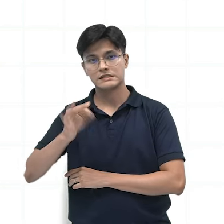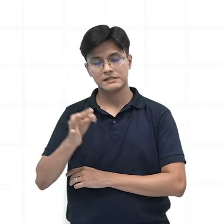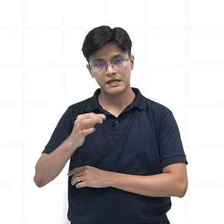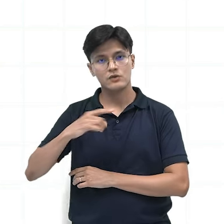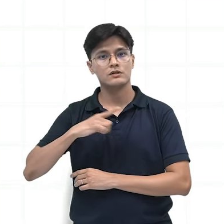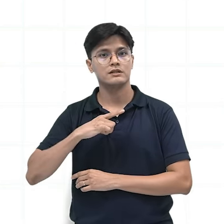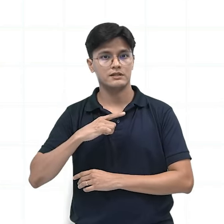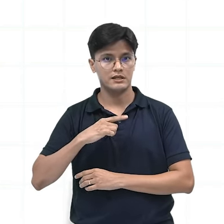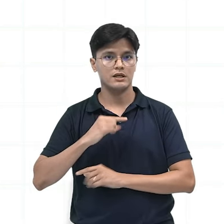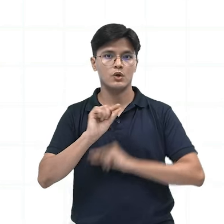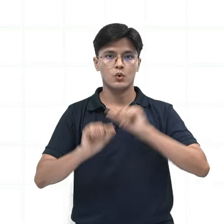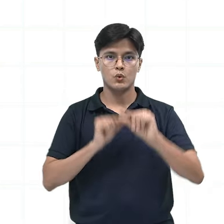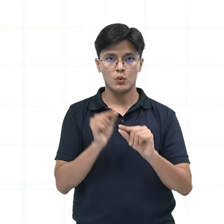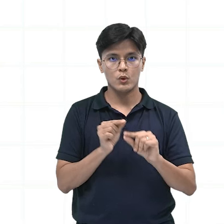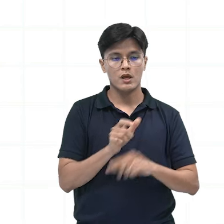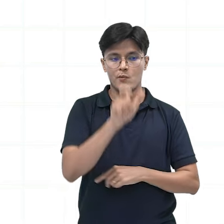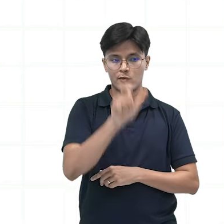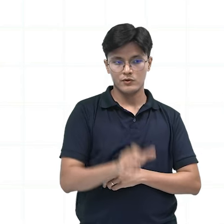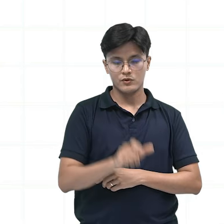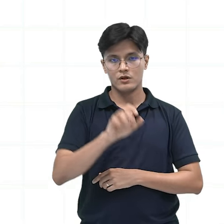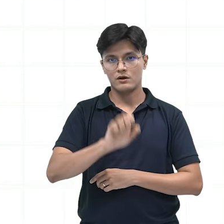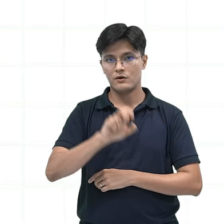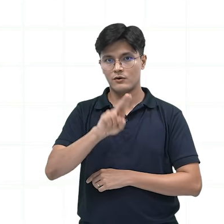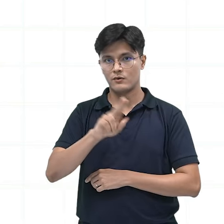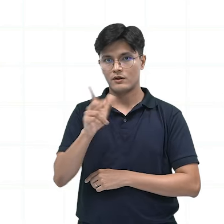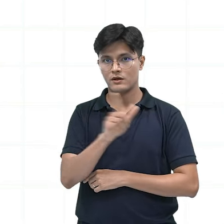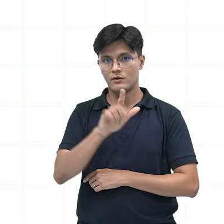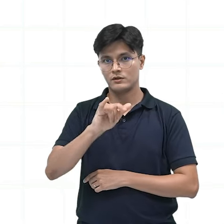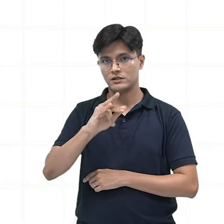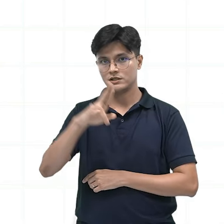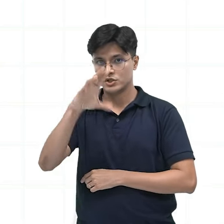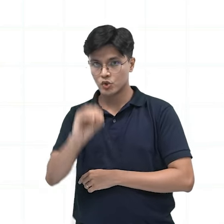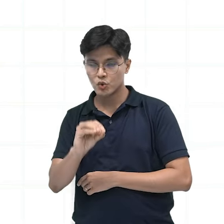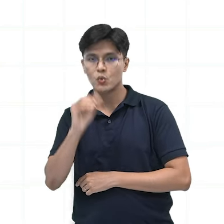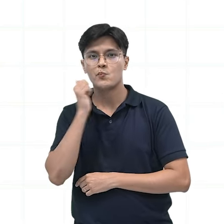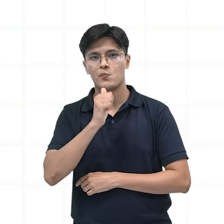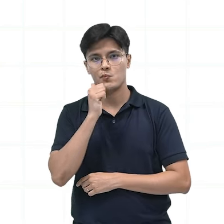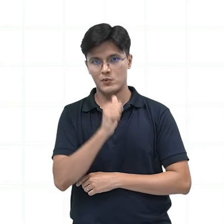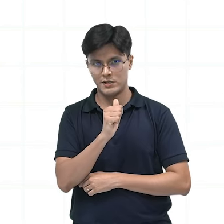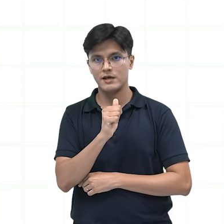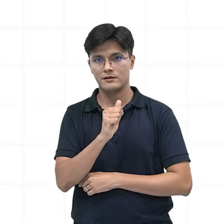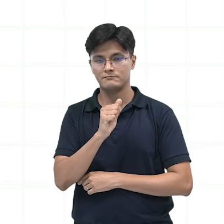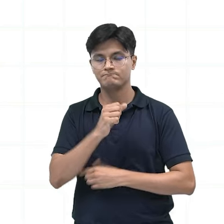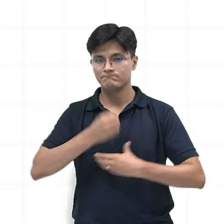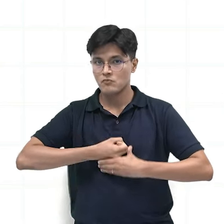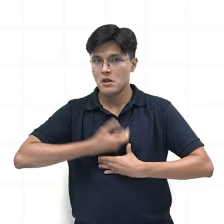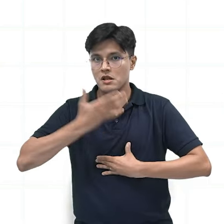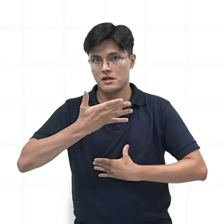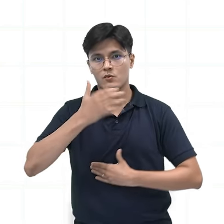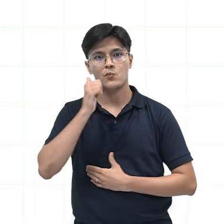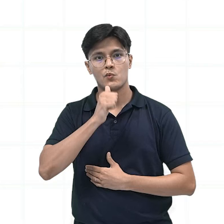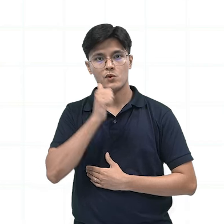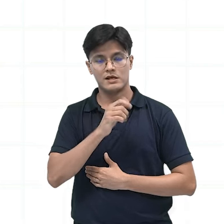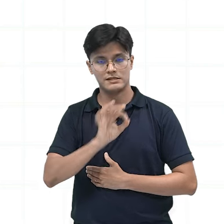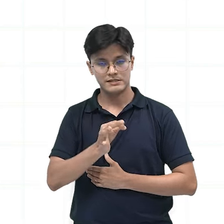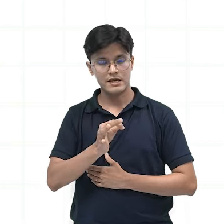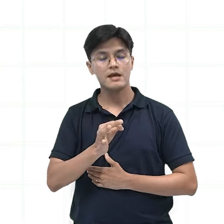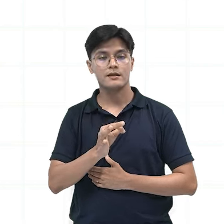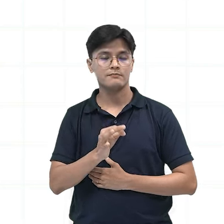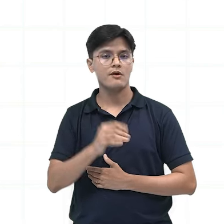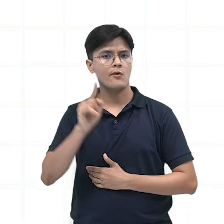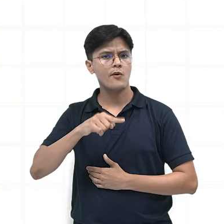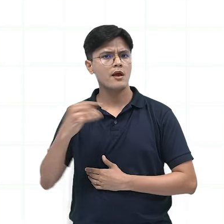um poema lírico, é um eu lírico feminino. Entretanto, e isso é importante